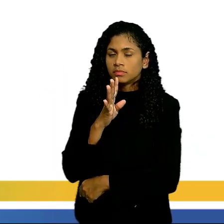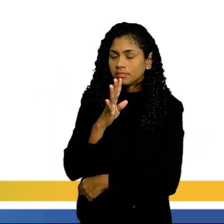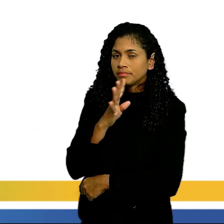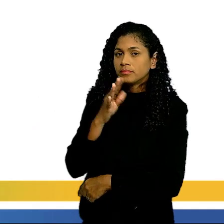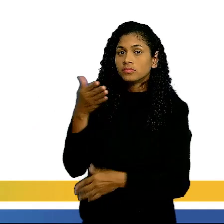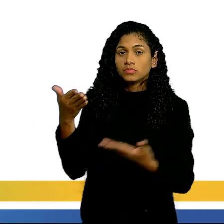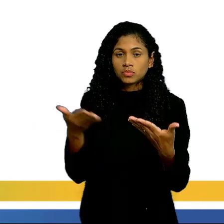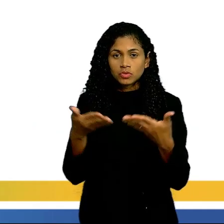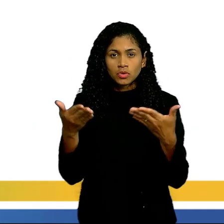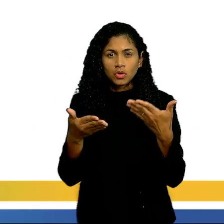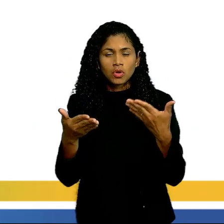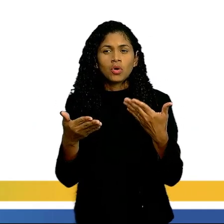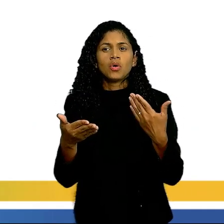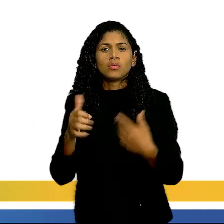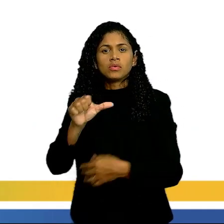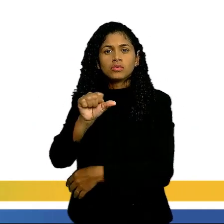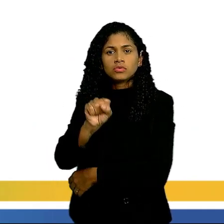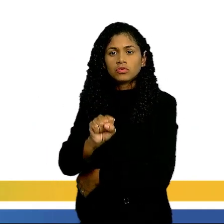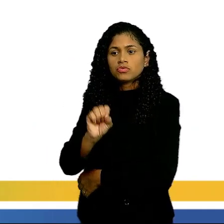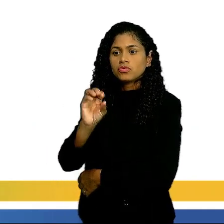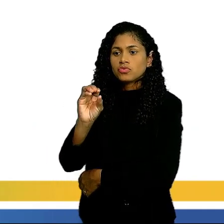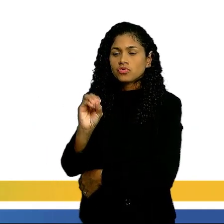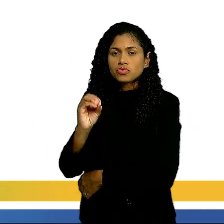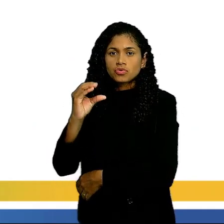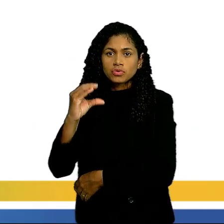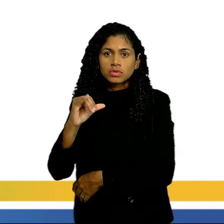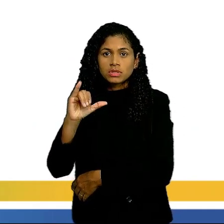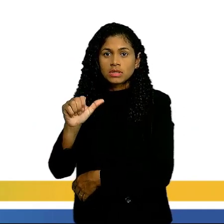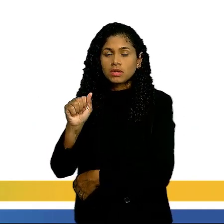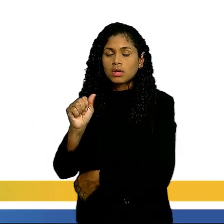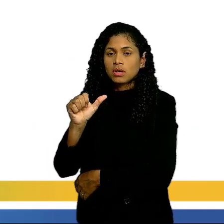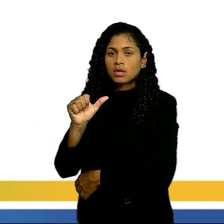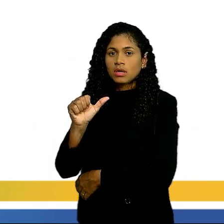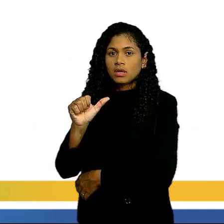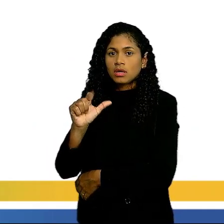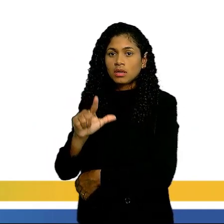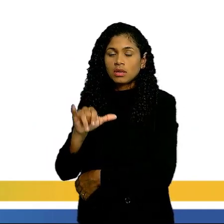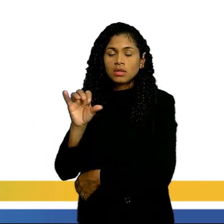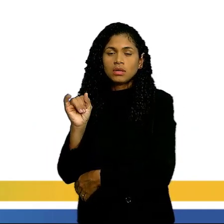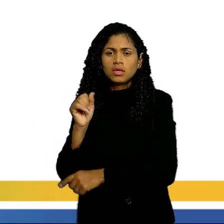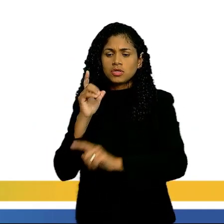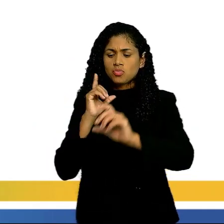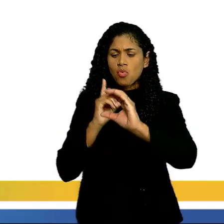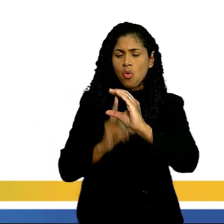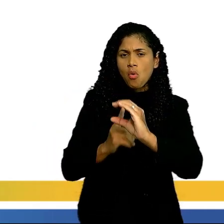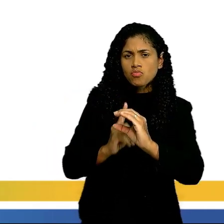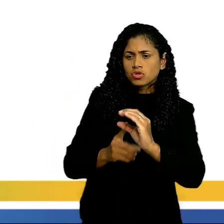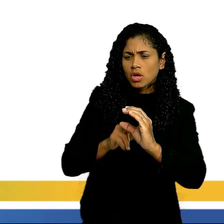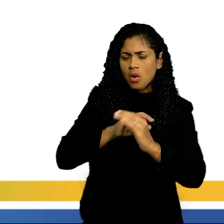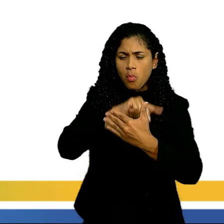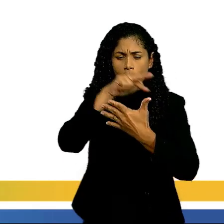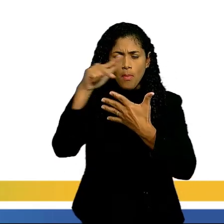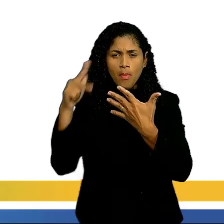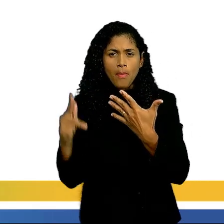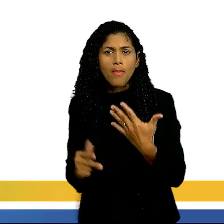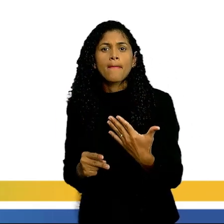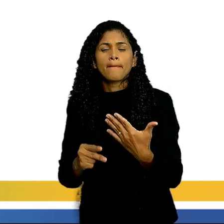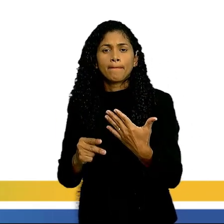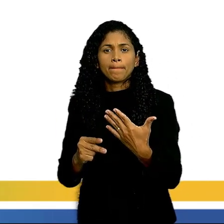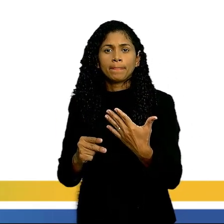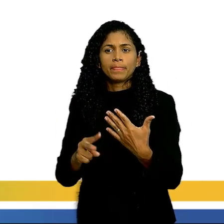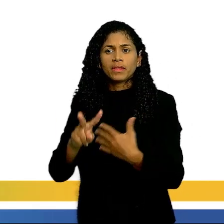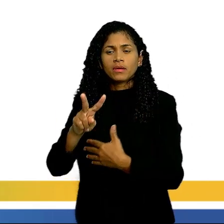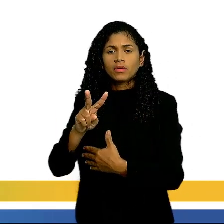exemplo, o socialismo, o anarquismo, o próprio comunismo, ou no caso do Getúlio Vargas, aí,